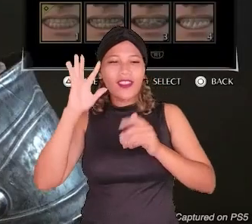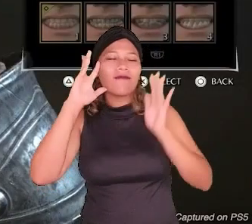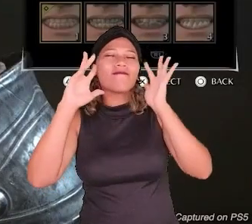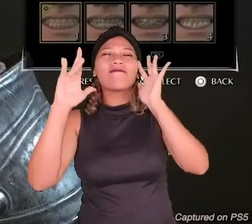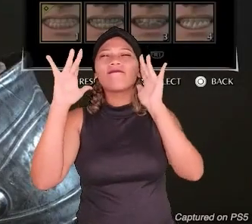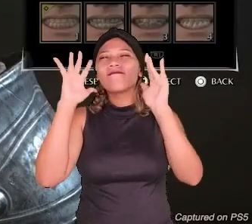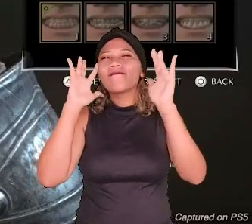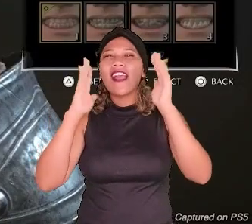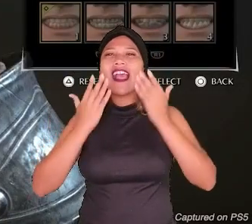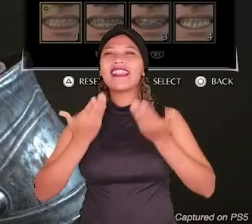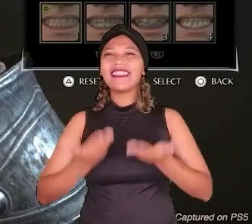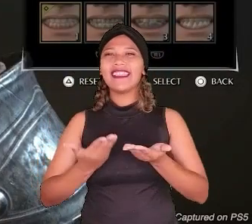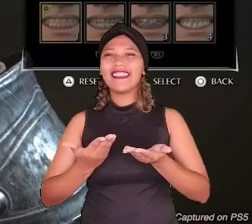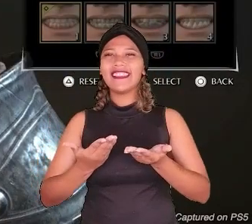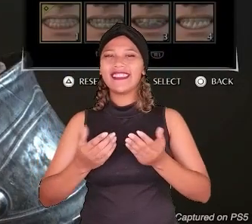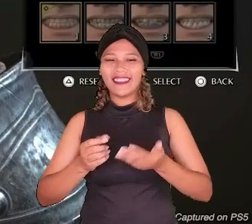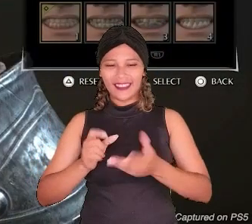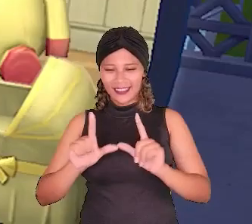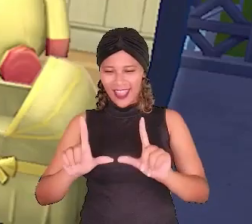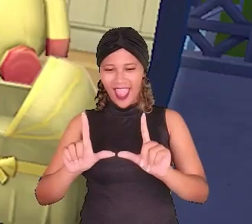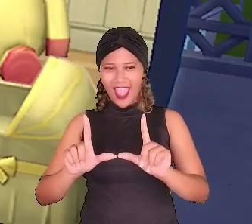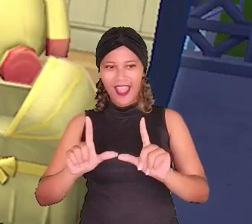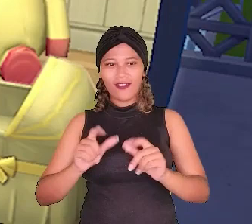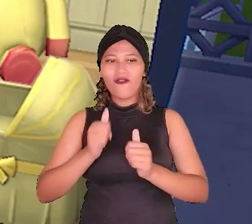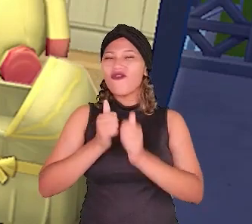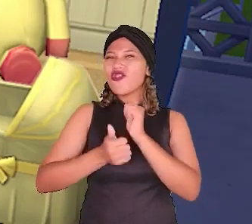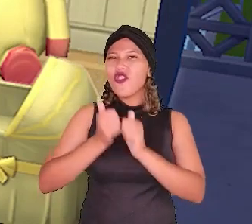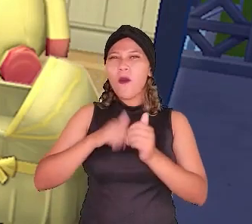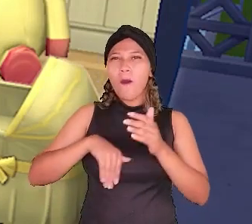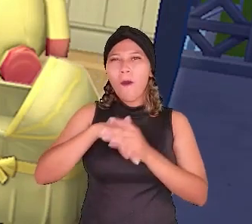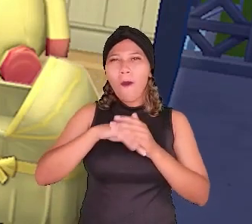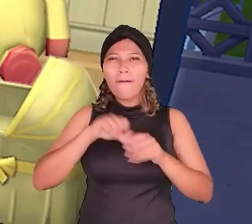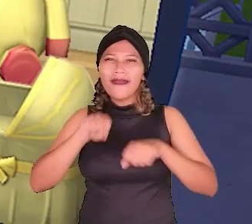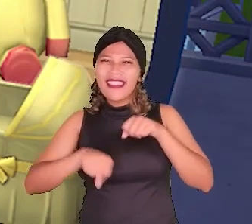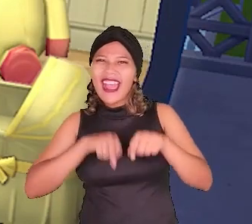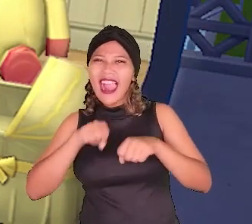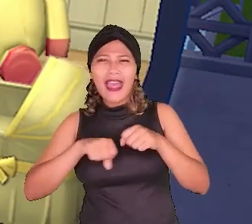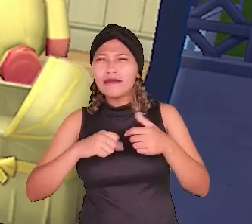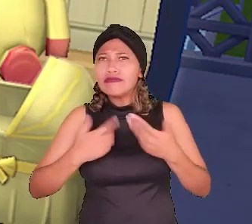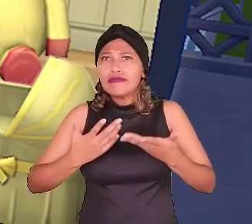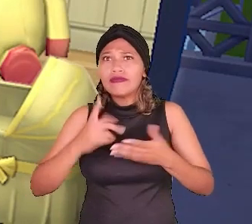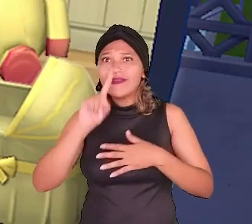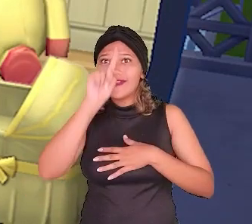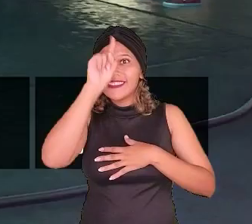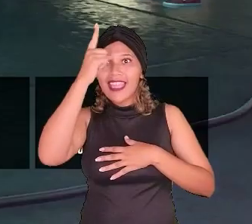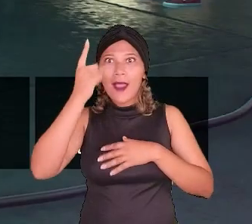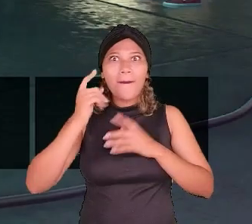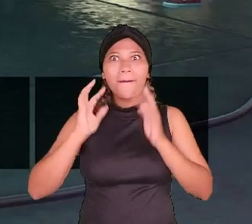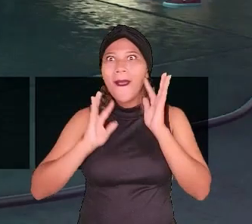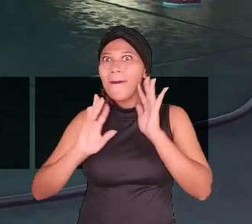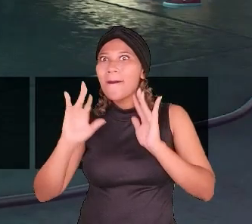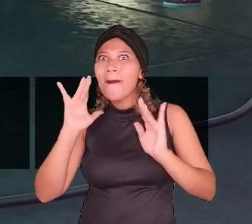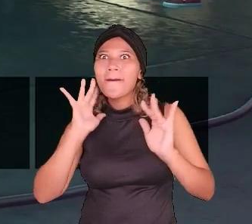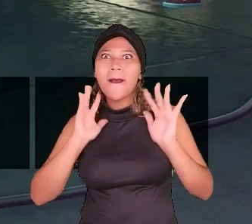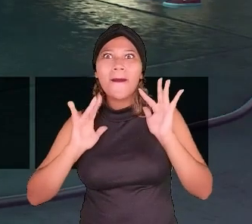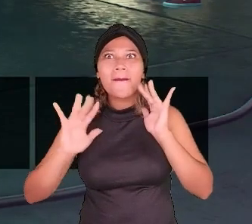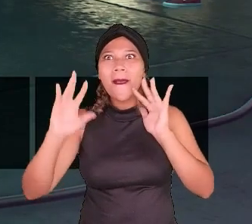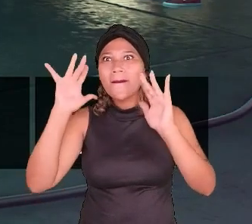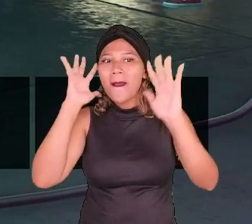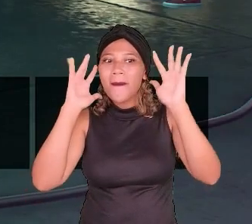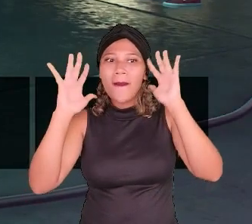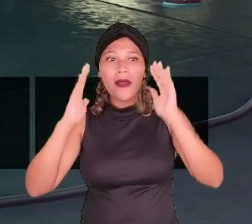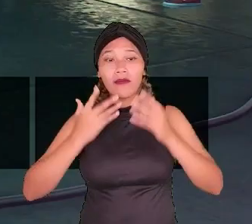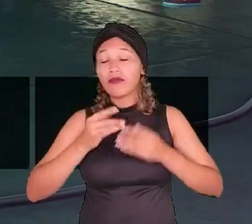aquelas aventuras ali, na tela. Jogar futebol, correr de bicicleta e construir algo inimaginável, como